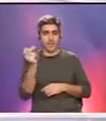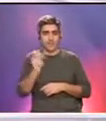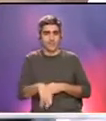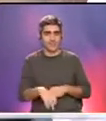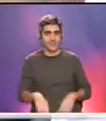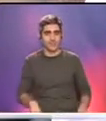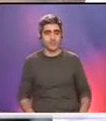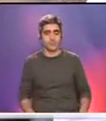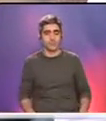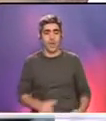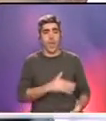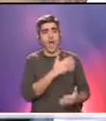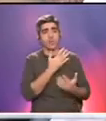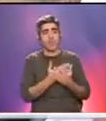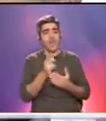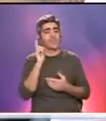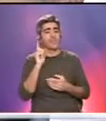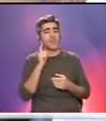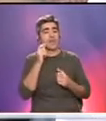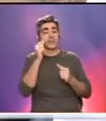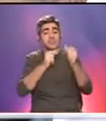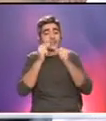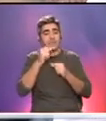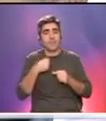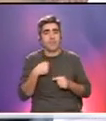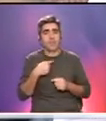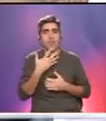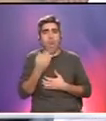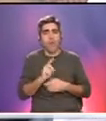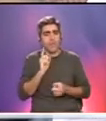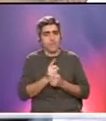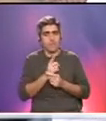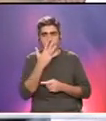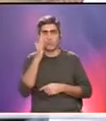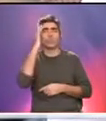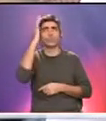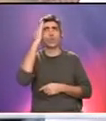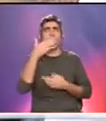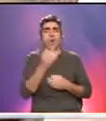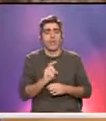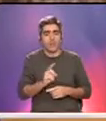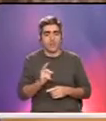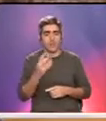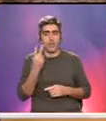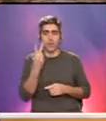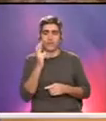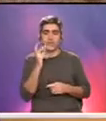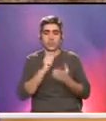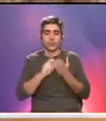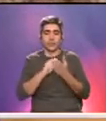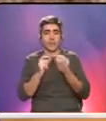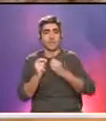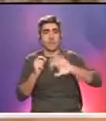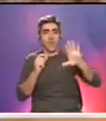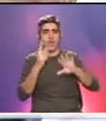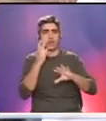Até ao dia da cirurgia, para mim era um pouco surreal. Porque tinham passado 2 anos, não é? Da sua inscrição. Sim, também. É,